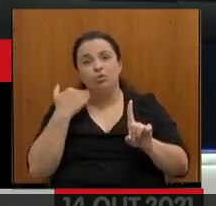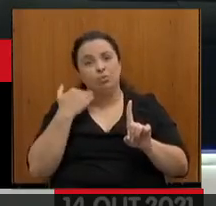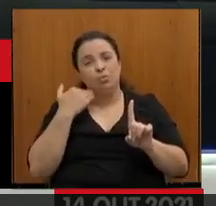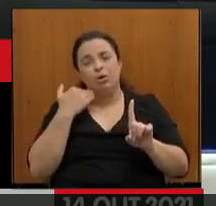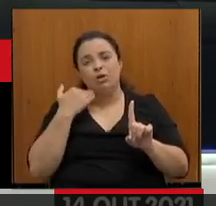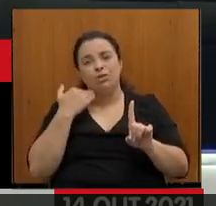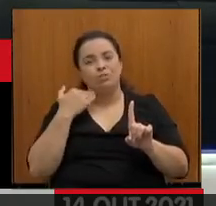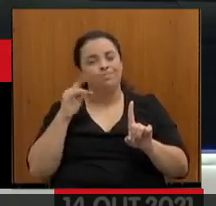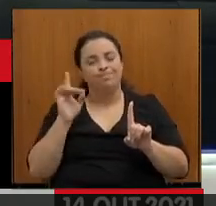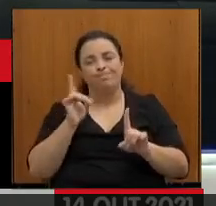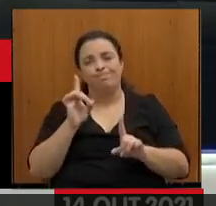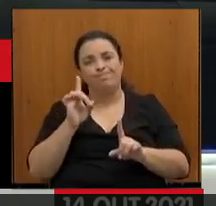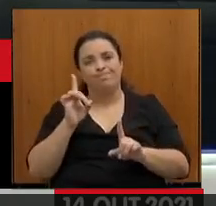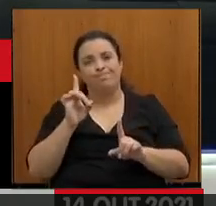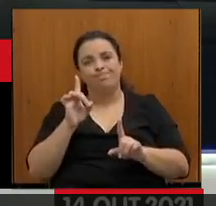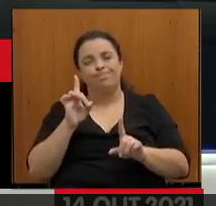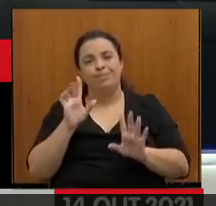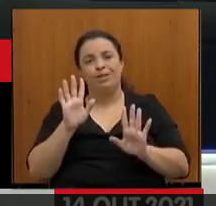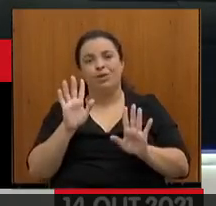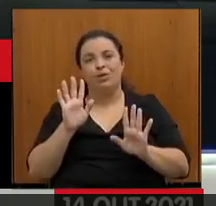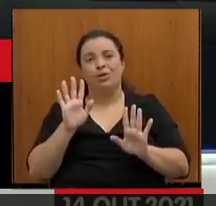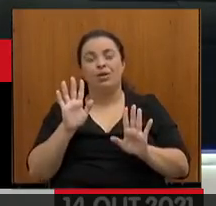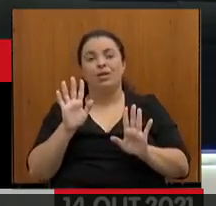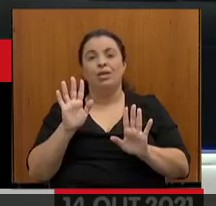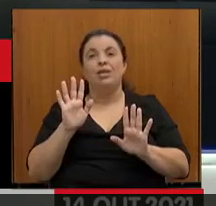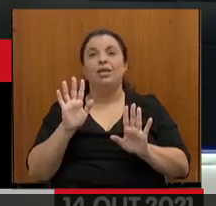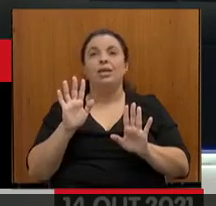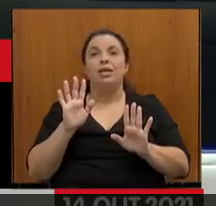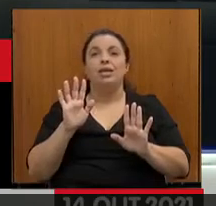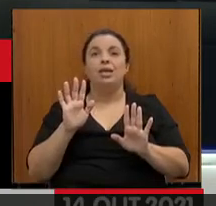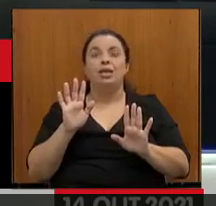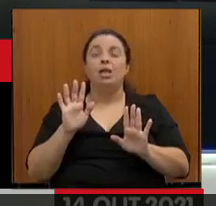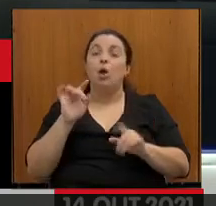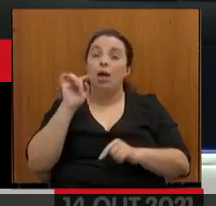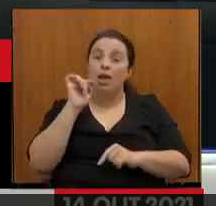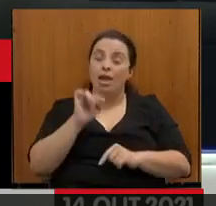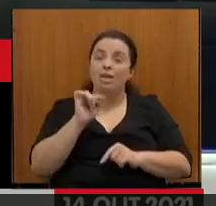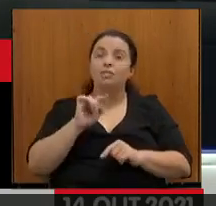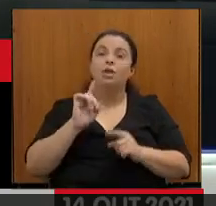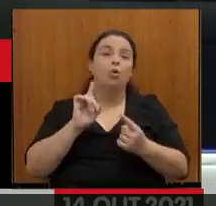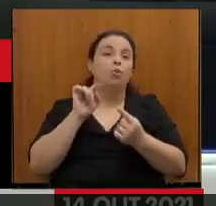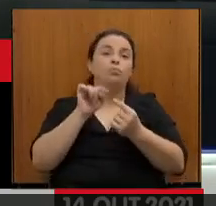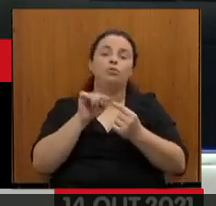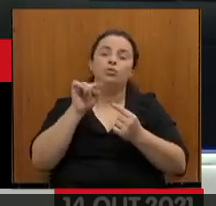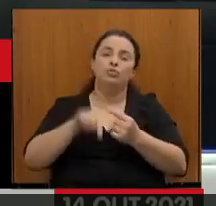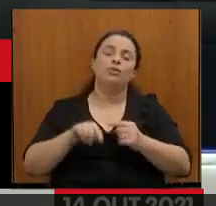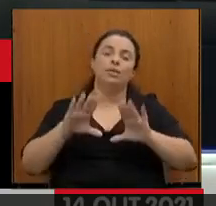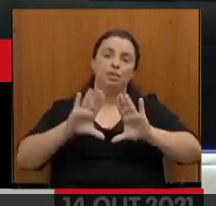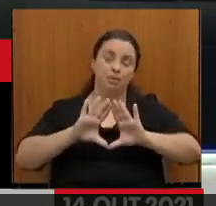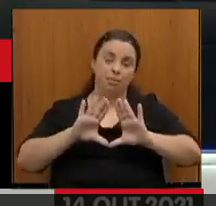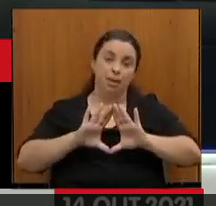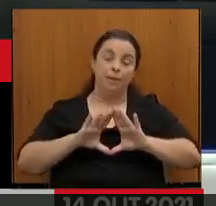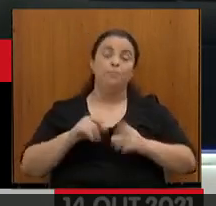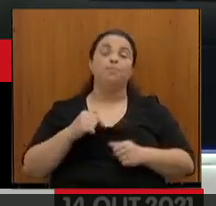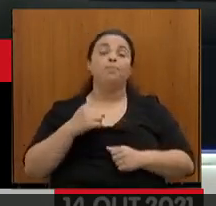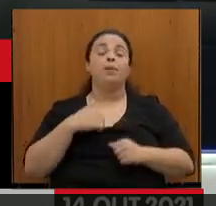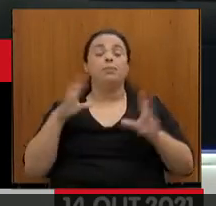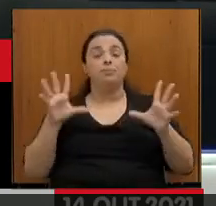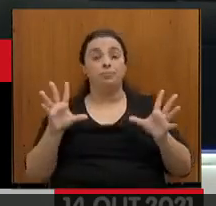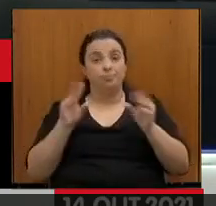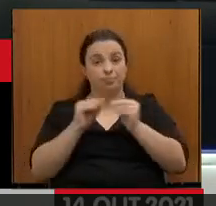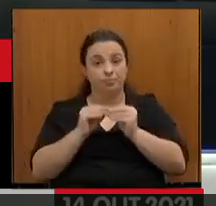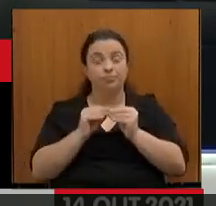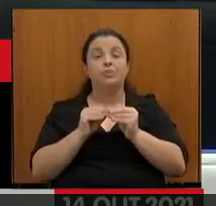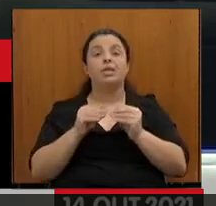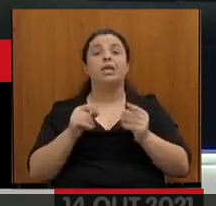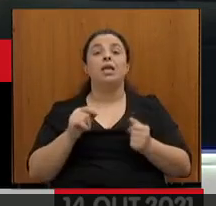desenvolvidos do mundo. É isso, e será esse o nosso objetivo. Para finalizar, eu quero citar aqui,